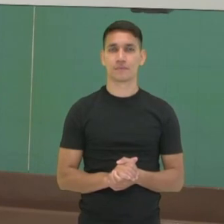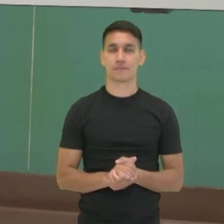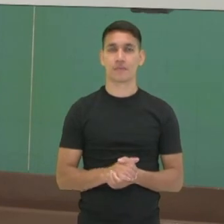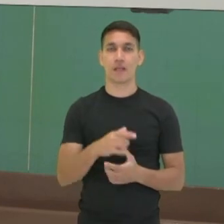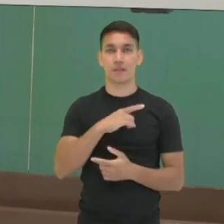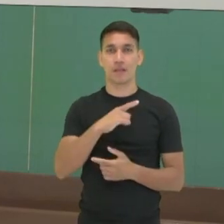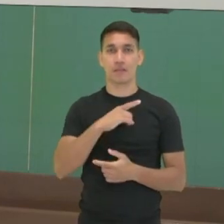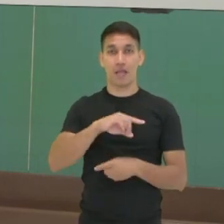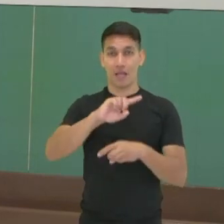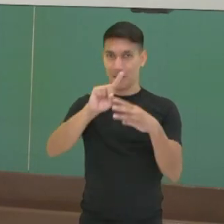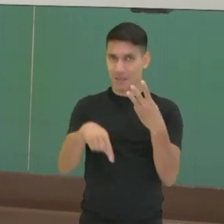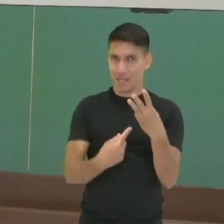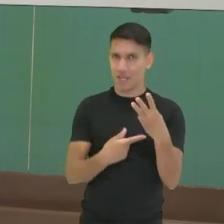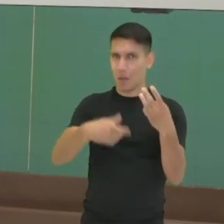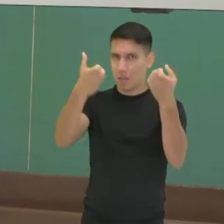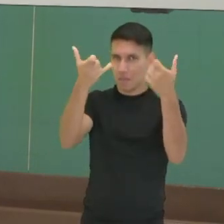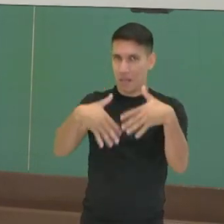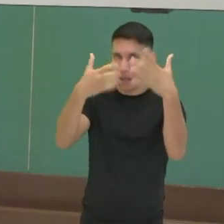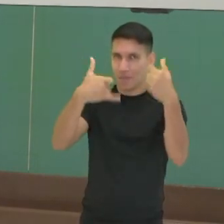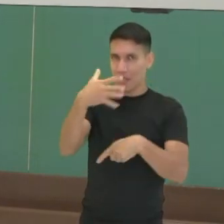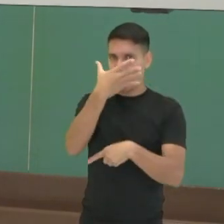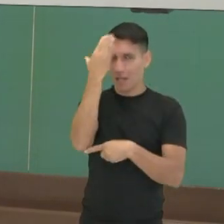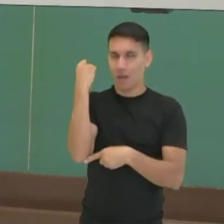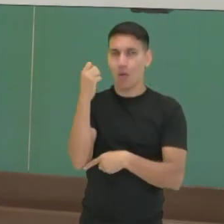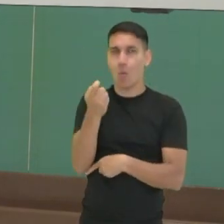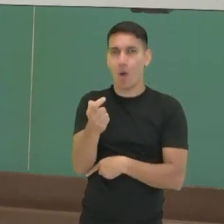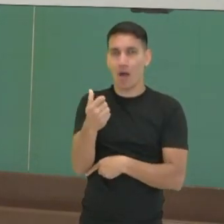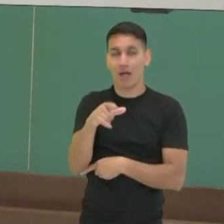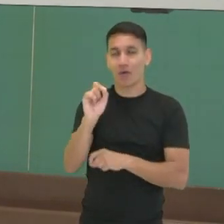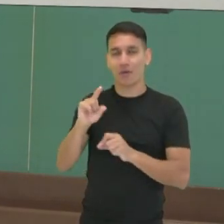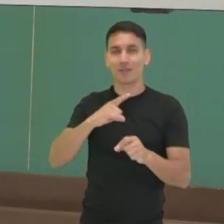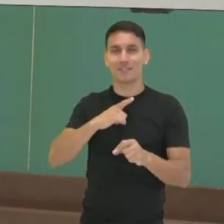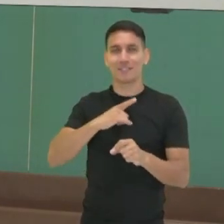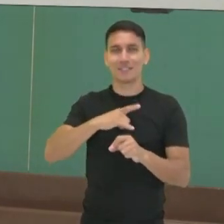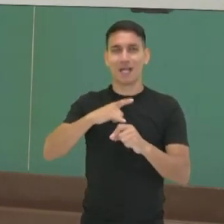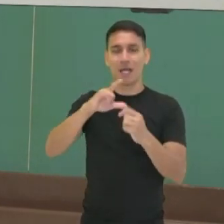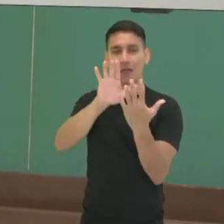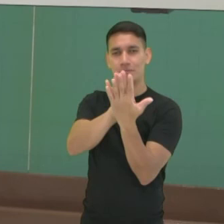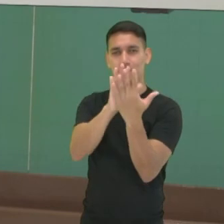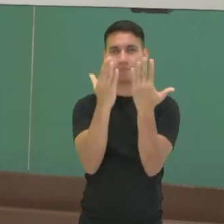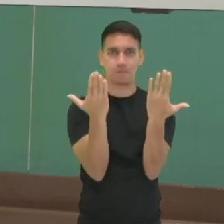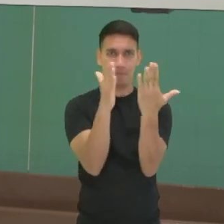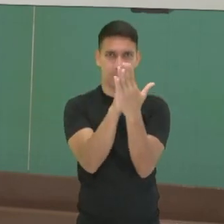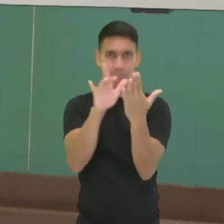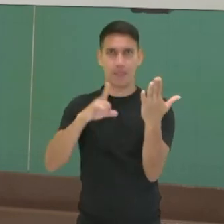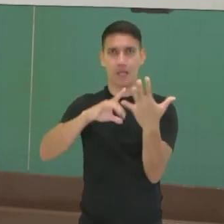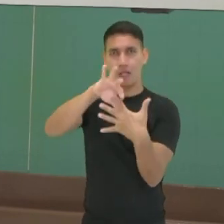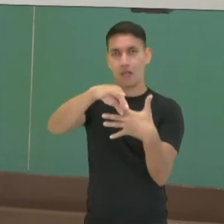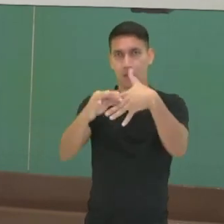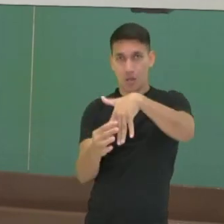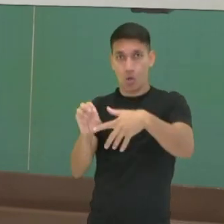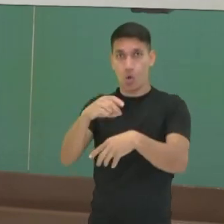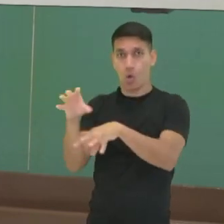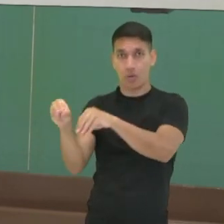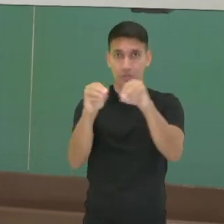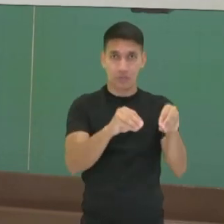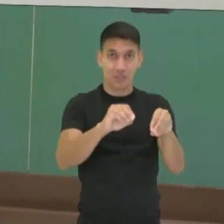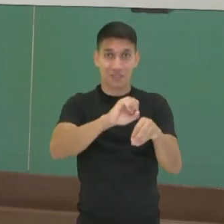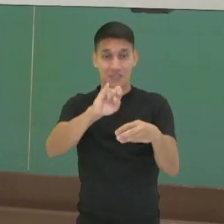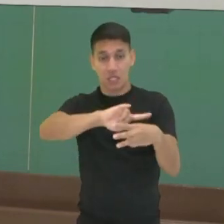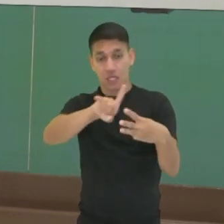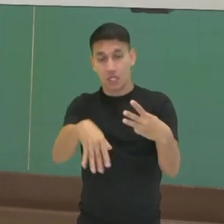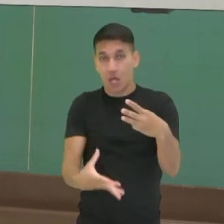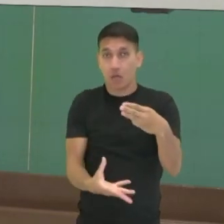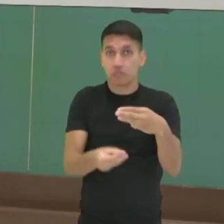e translação. A professora falou e acabou se confundindo, né? Então, quando eu junto mais de uma, eu tenho uma composição